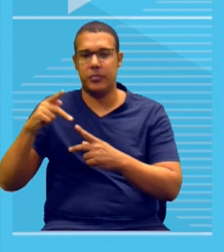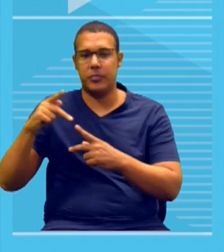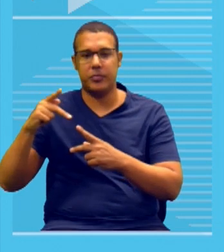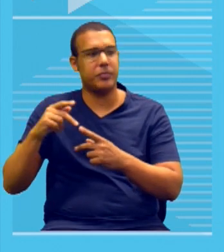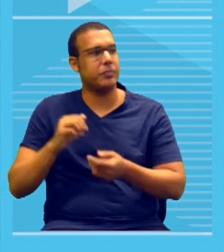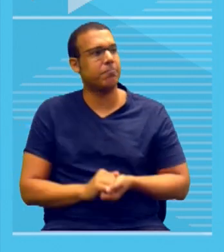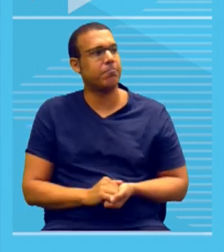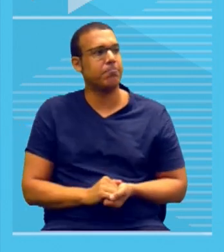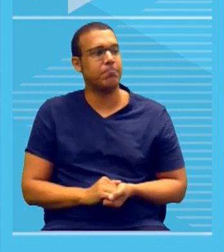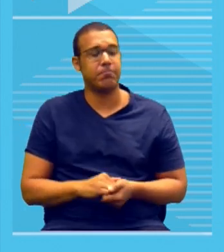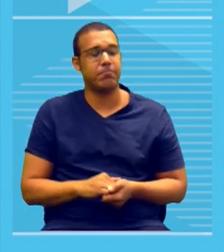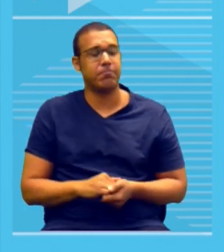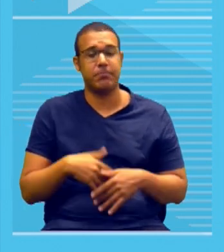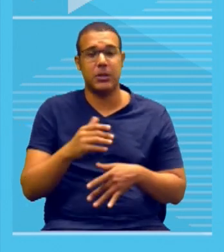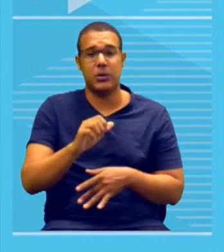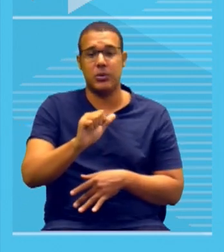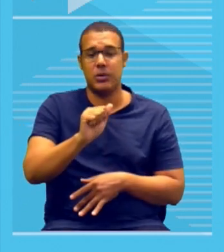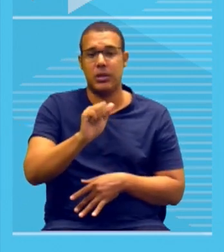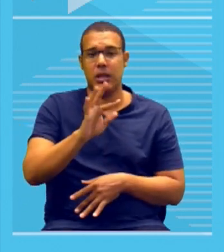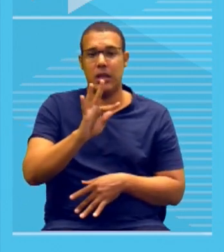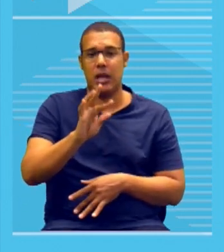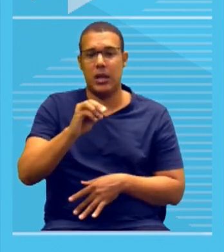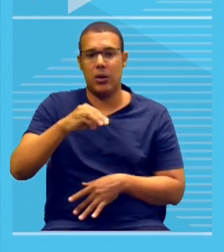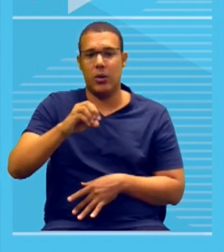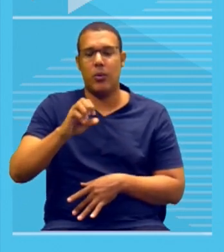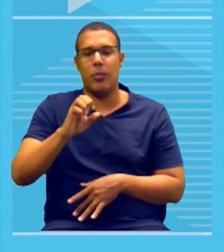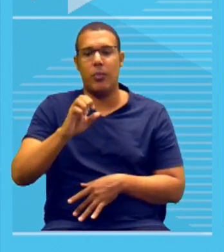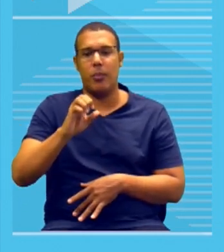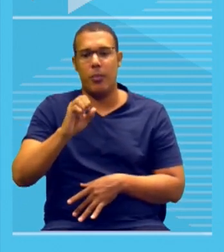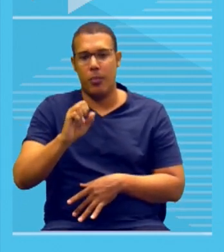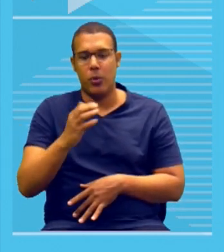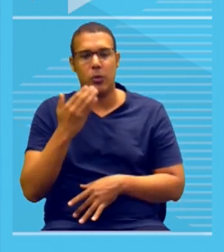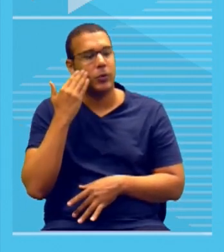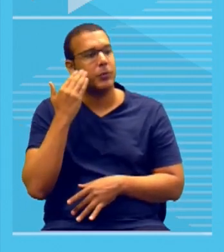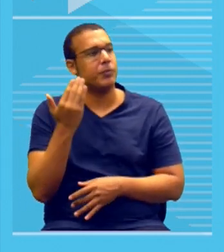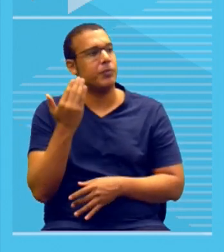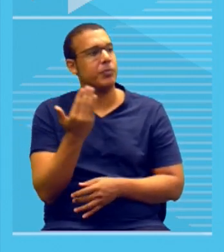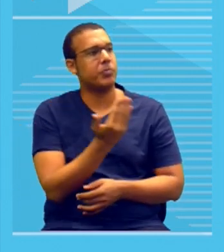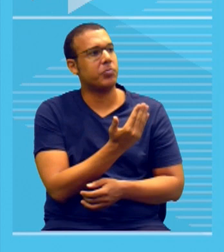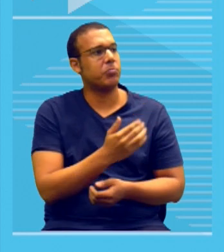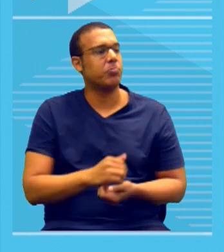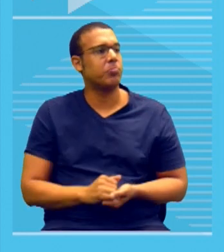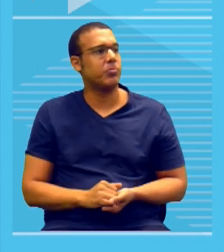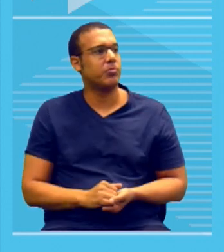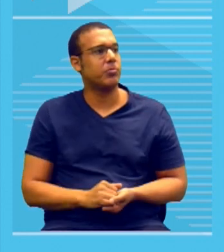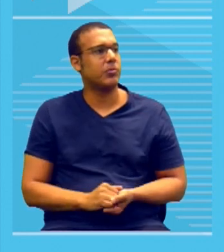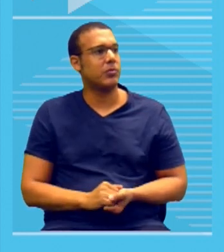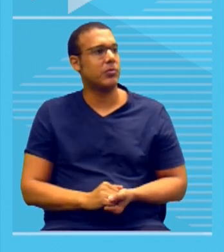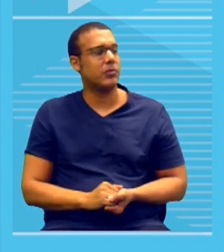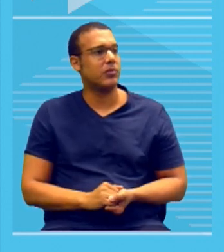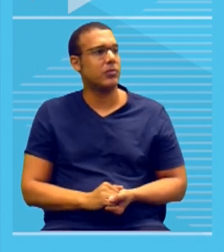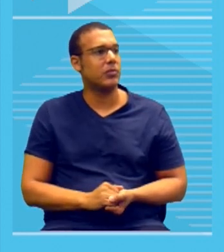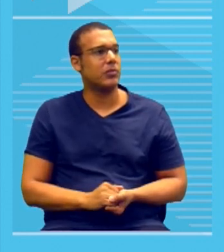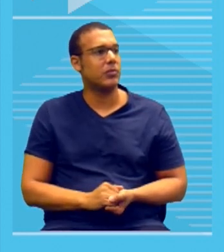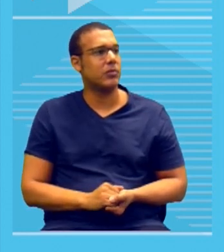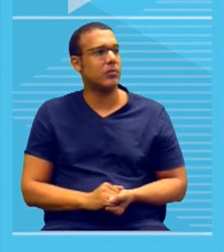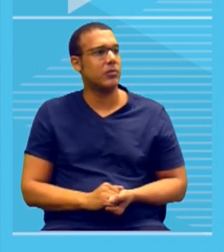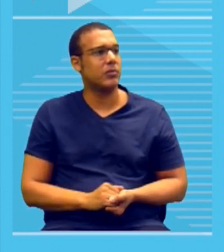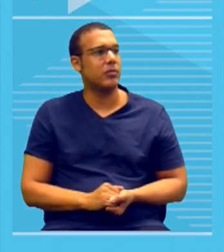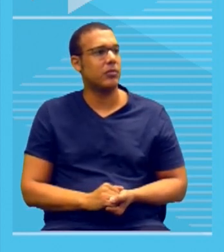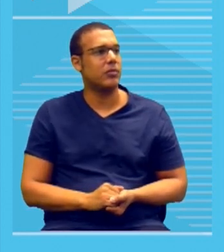átonos vamos lá os átomos de primeira pessoa o pronome